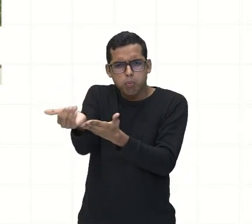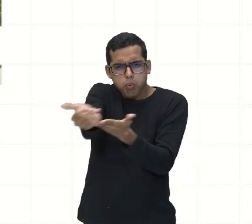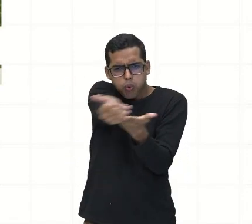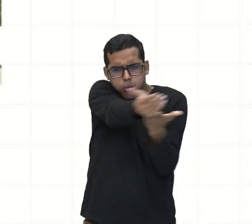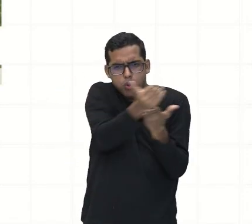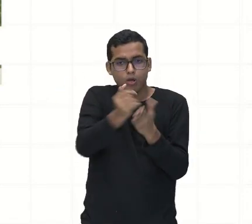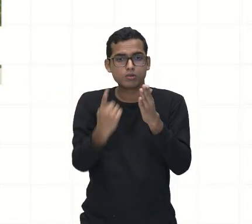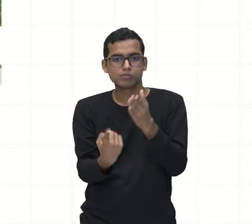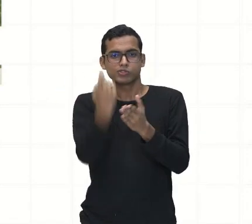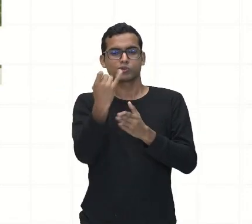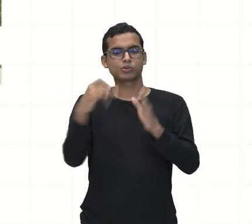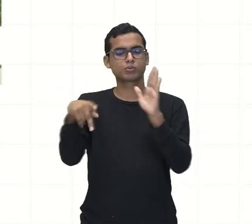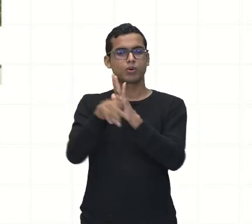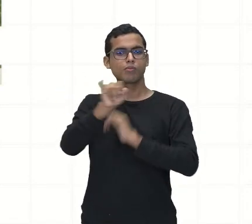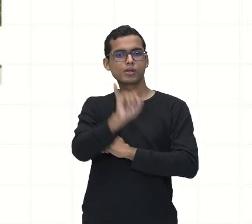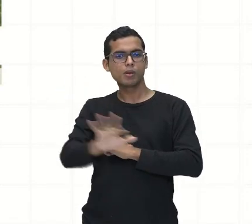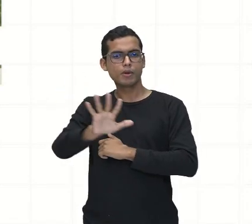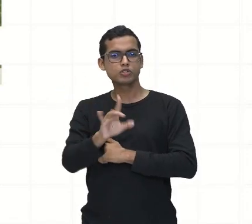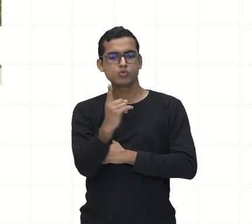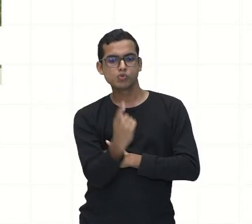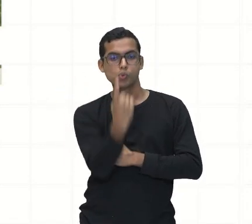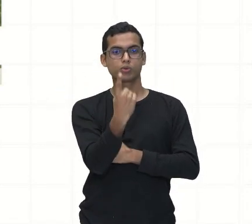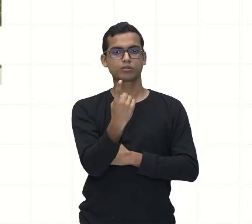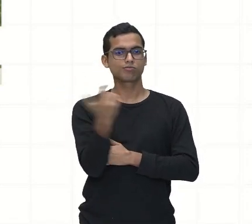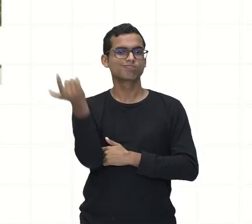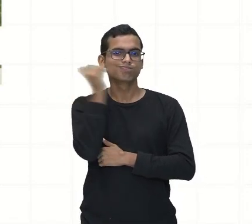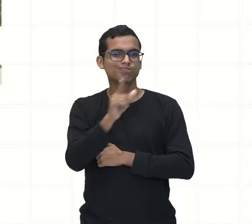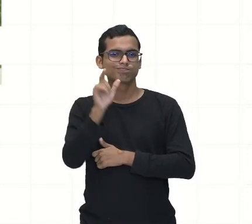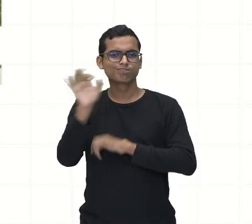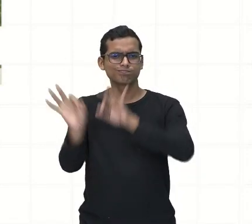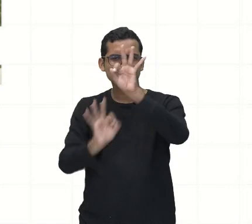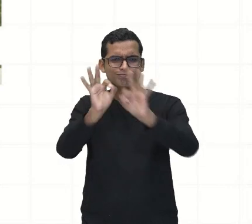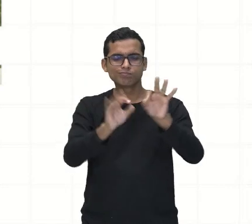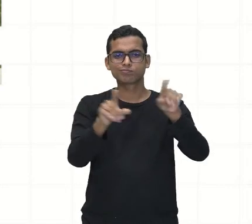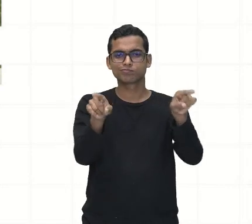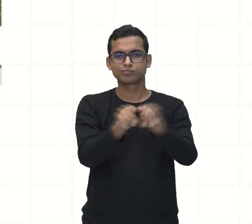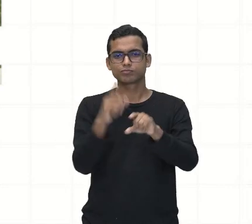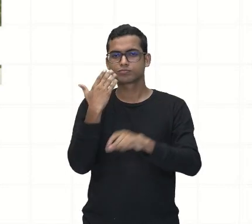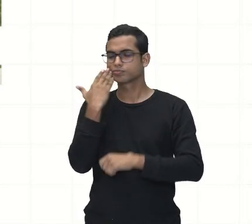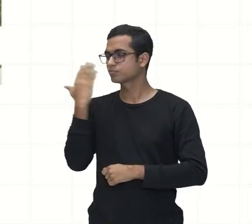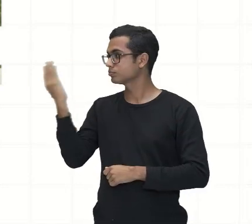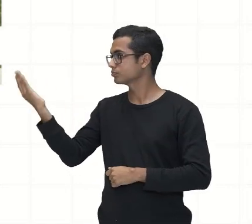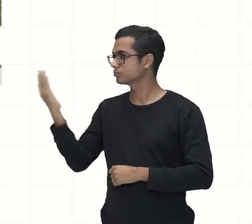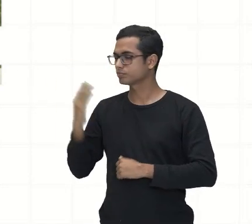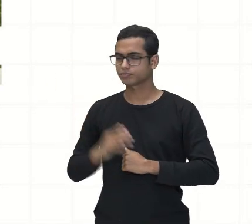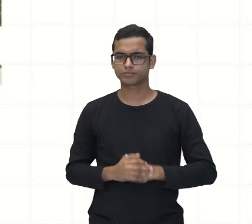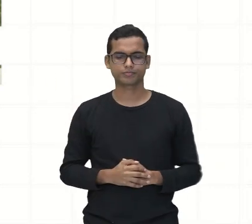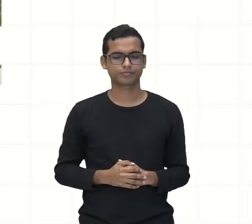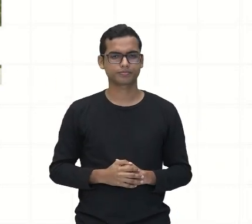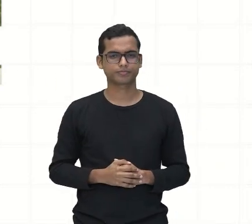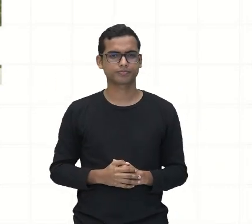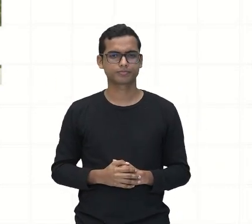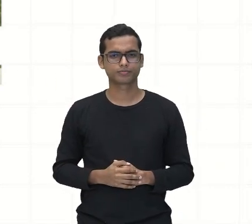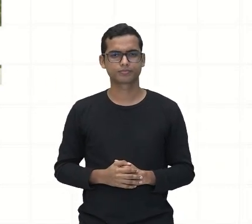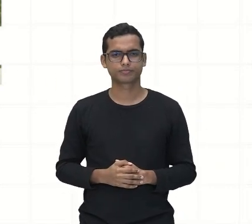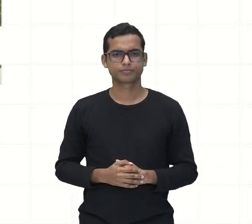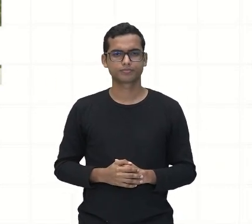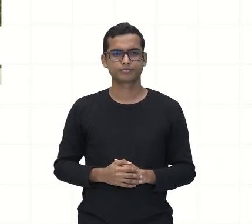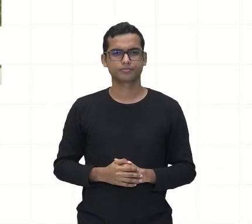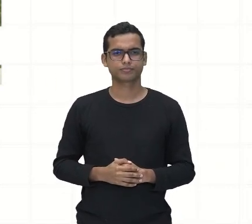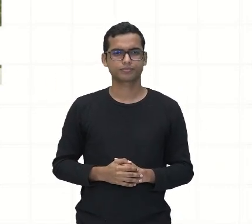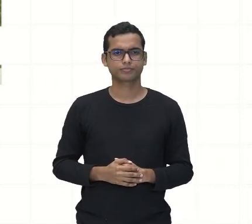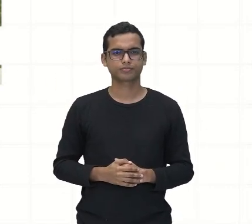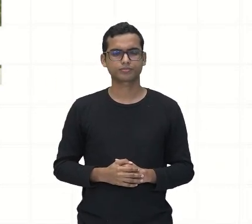única imagem, né? Geralmente em uma única imagem. Por exemplo, nós temos aqui